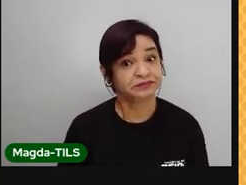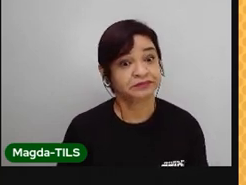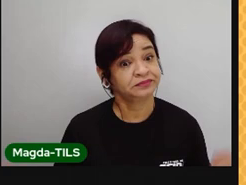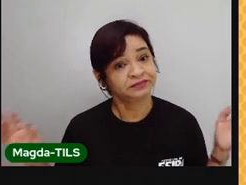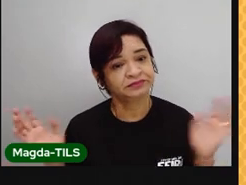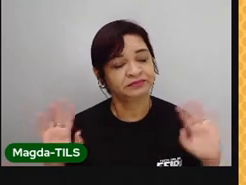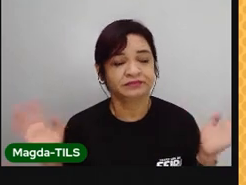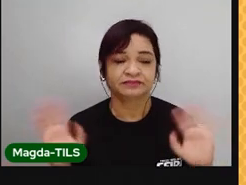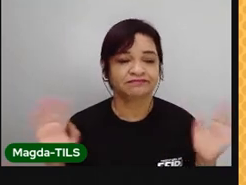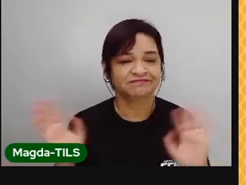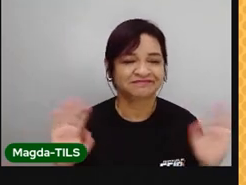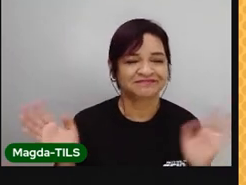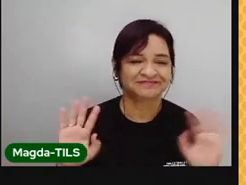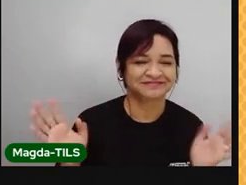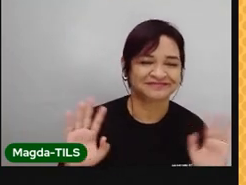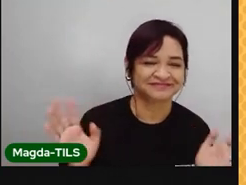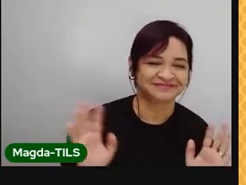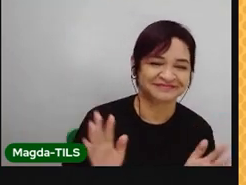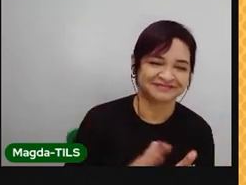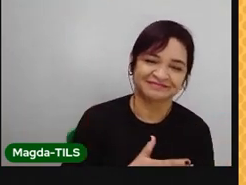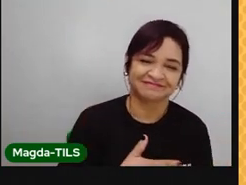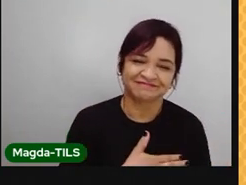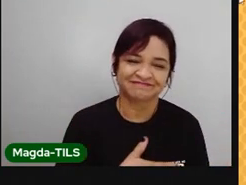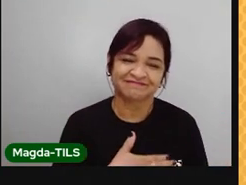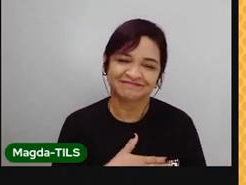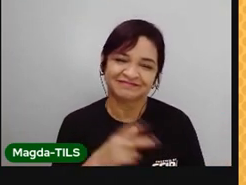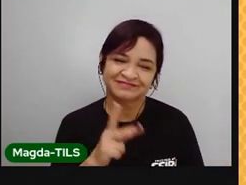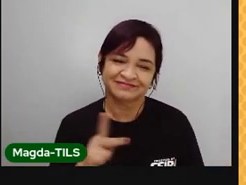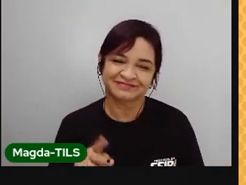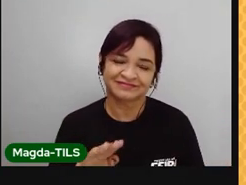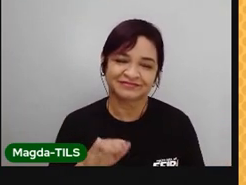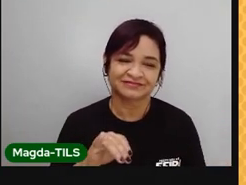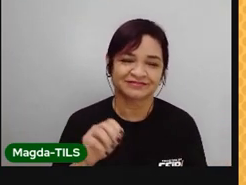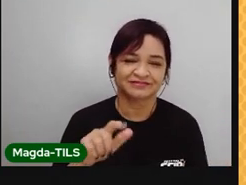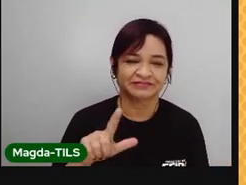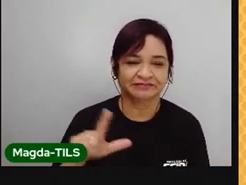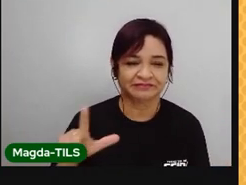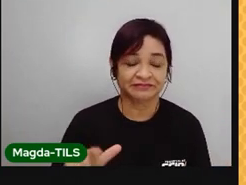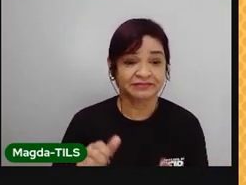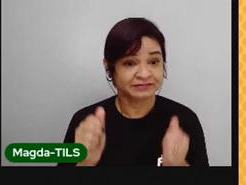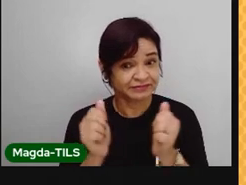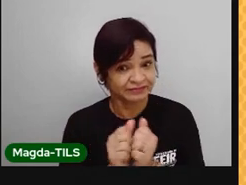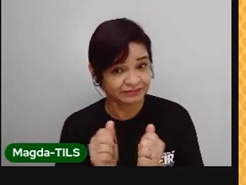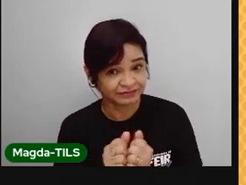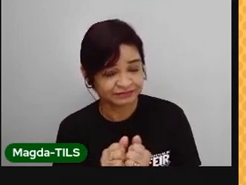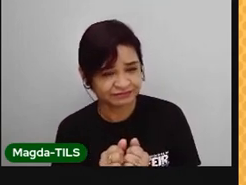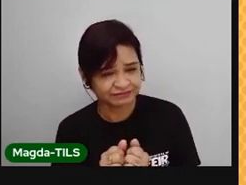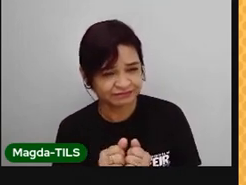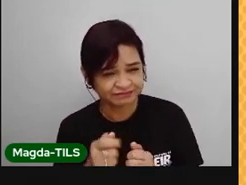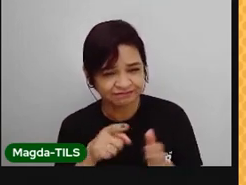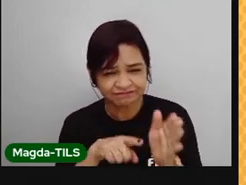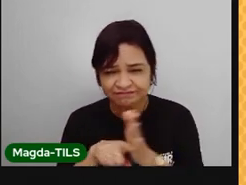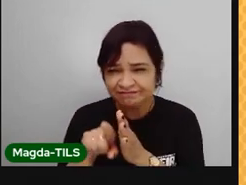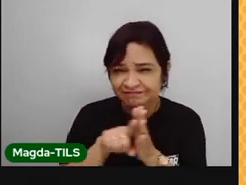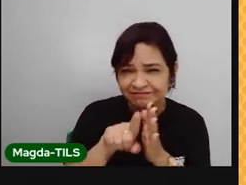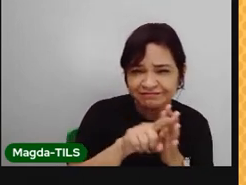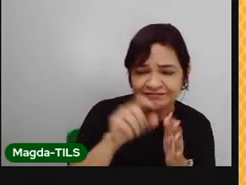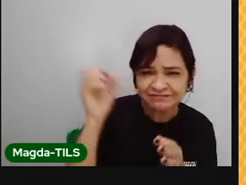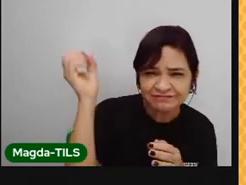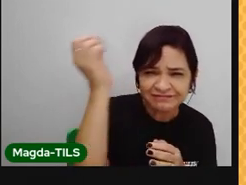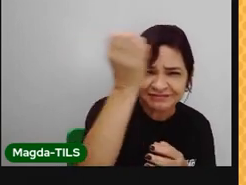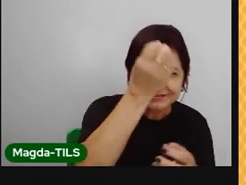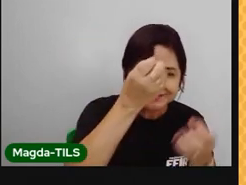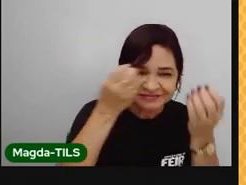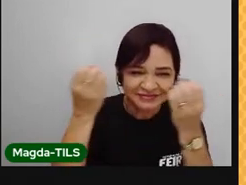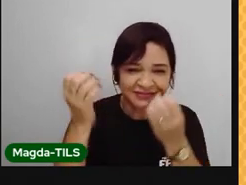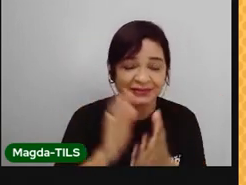Bem-vindos, pequenos astronautas! Eu sou o professor Bill Tyson e juntos vamos explorar o universo. Já